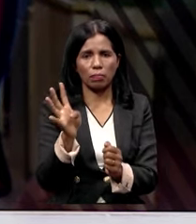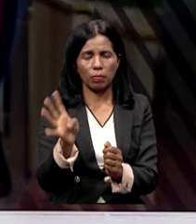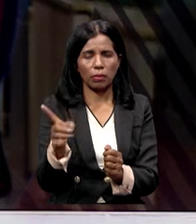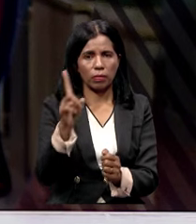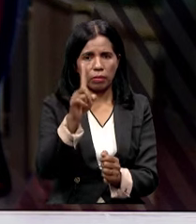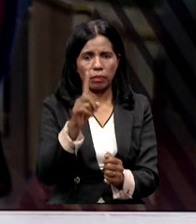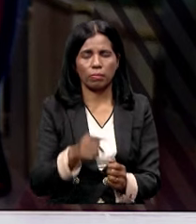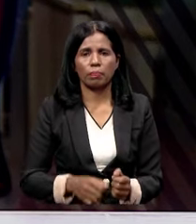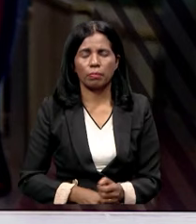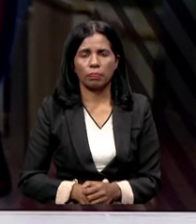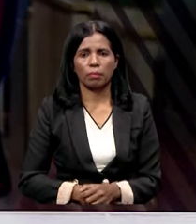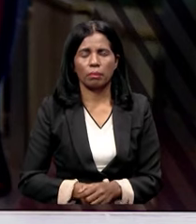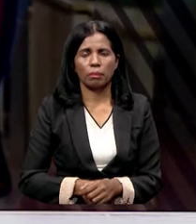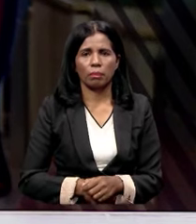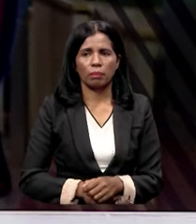ida.